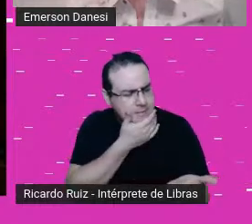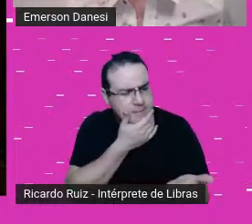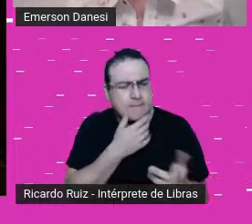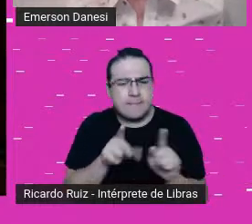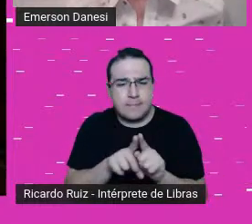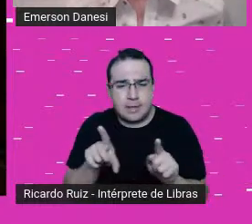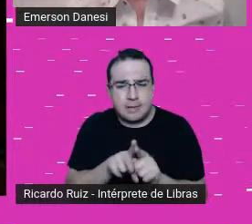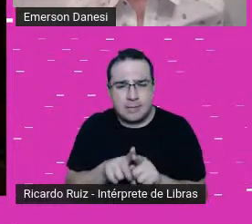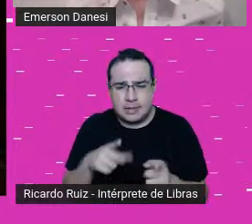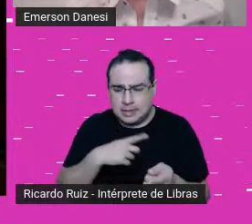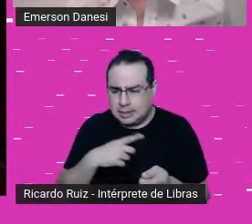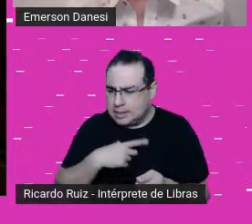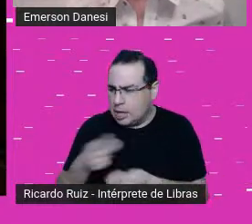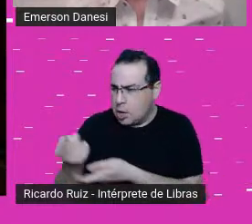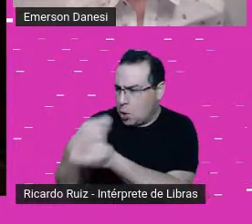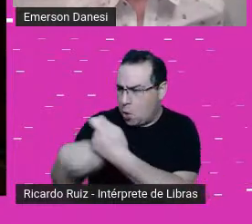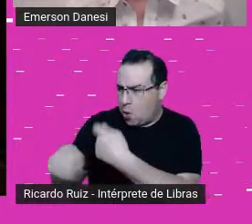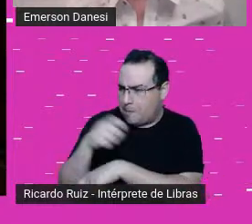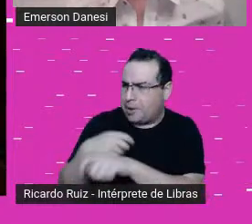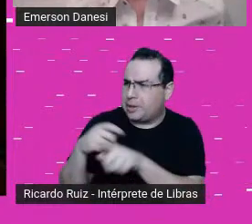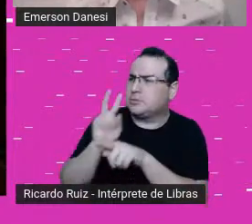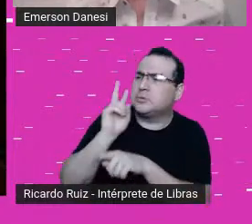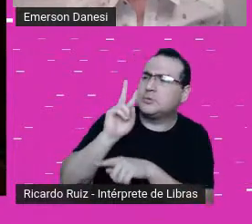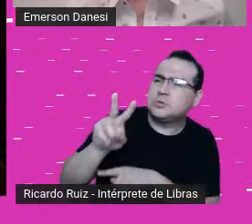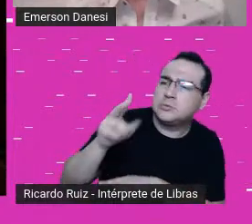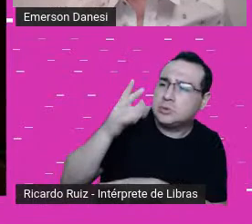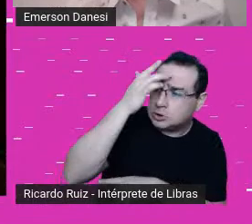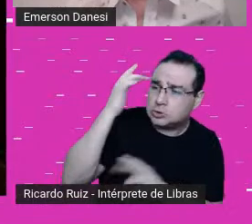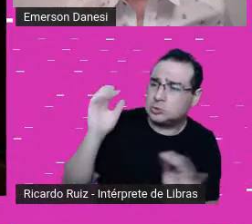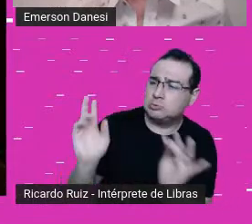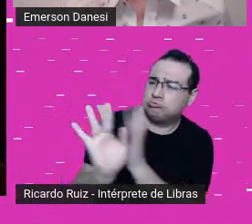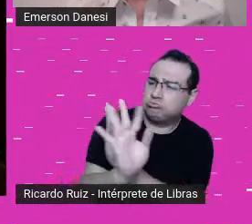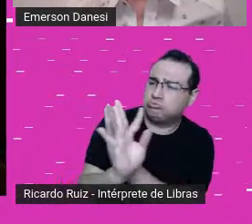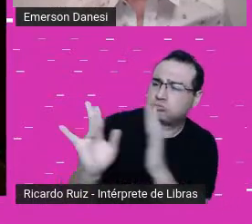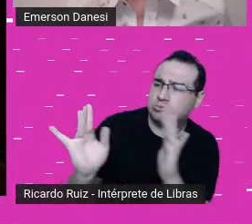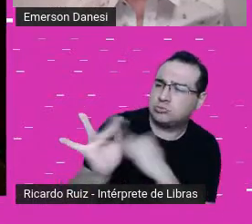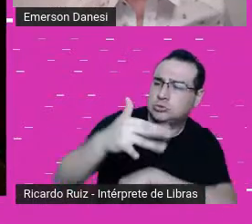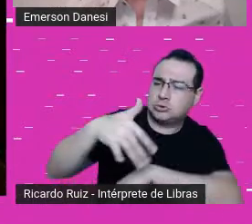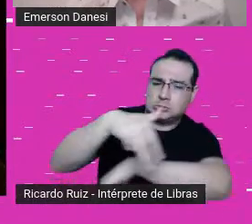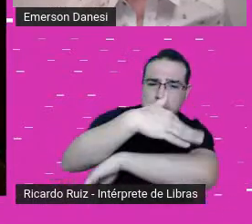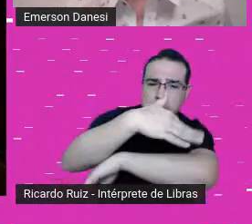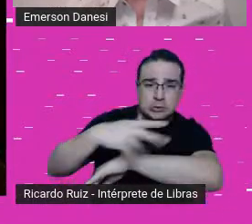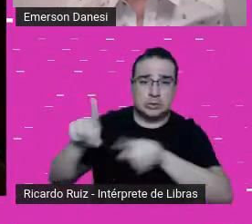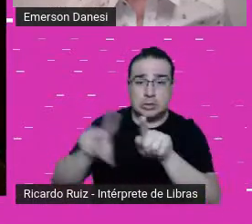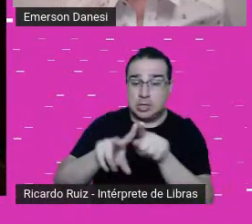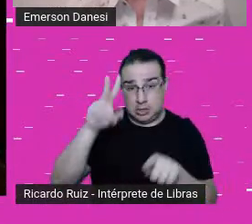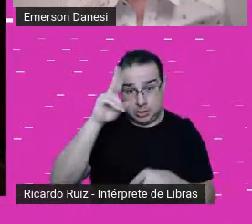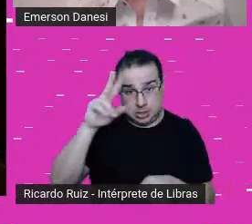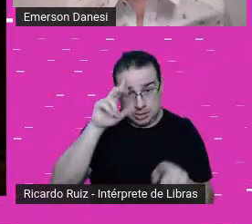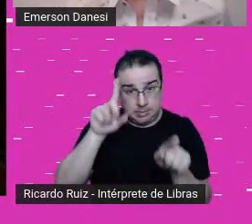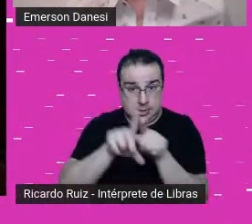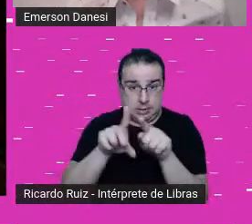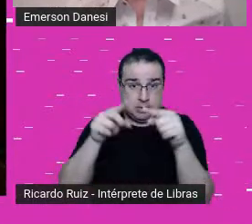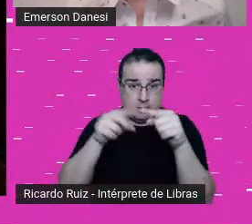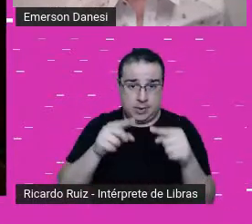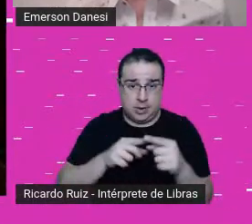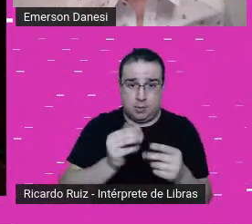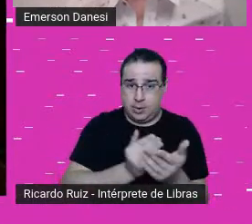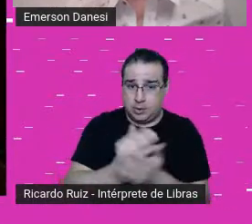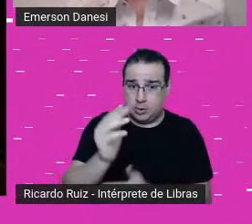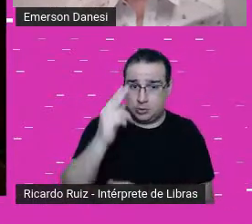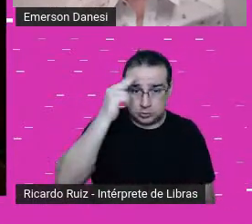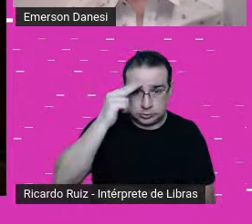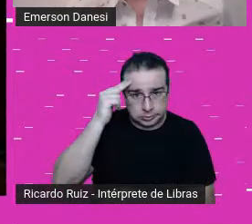os pequenos comércios, as pessoas andando na rua. Eu lembro que assim, como esse sonho